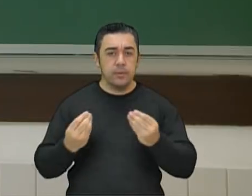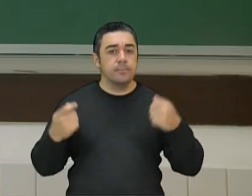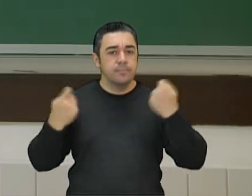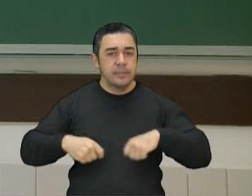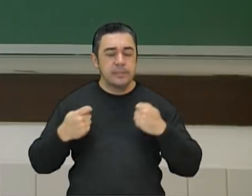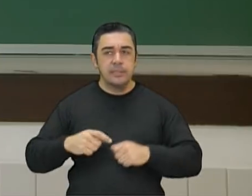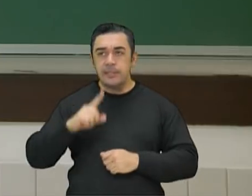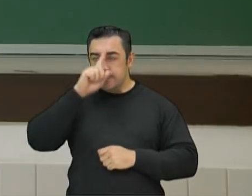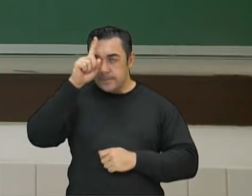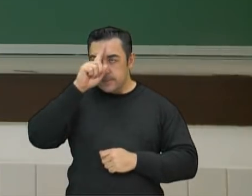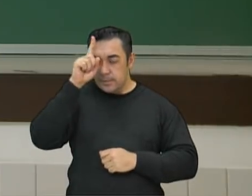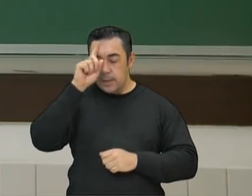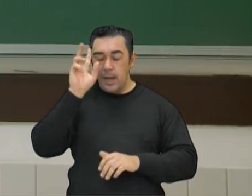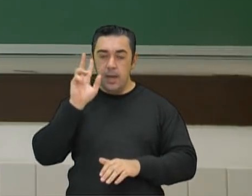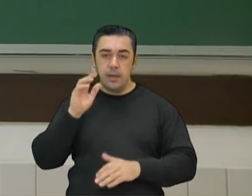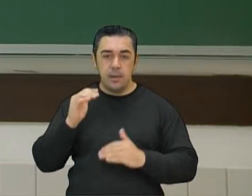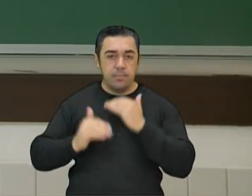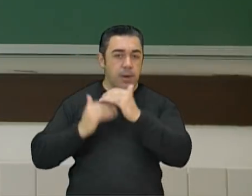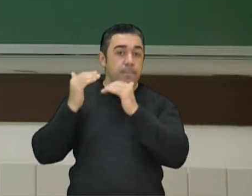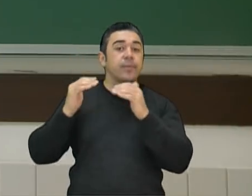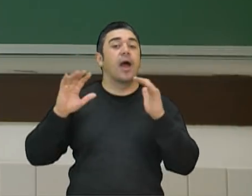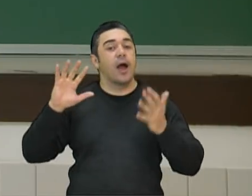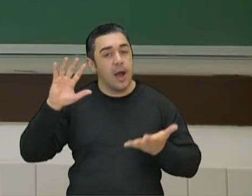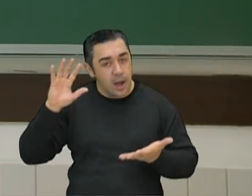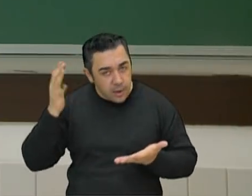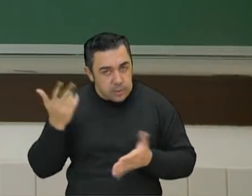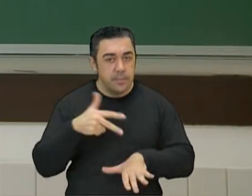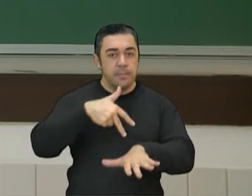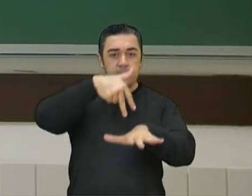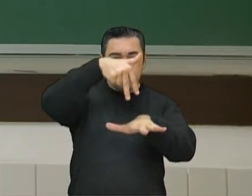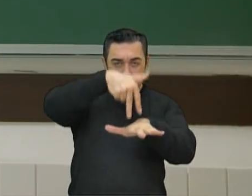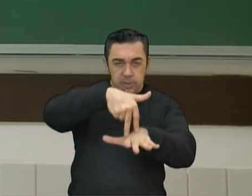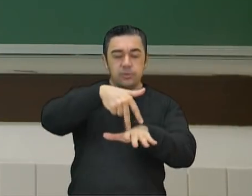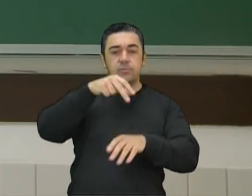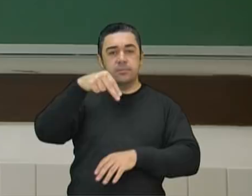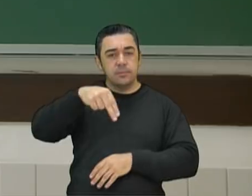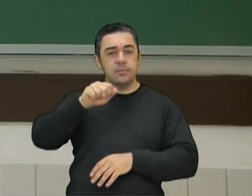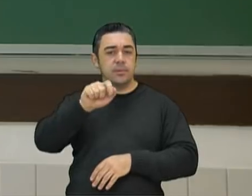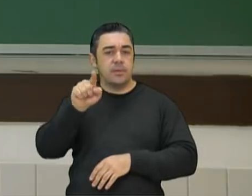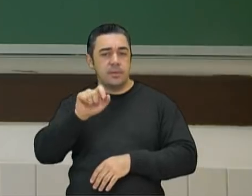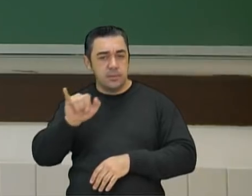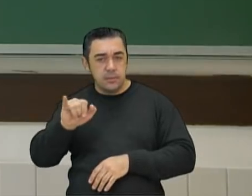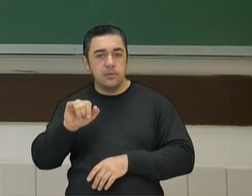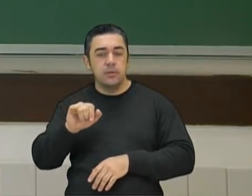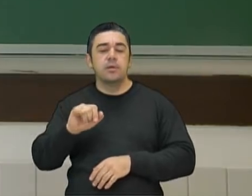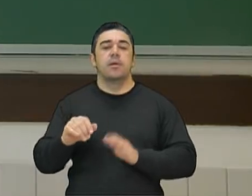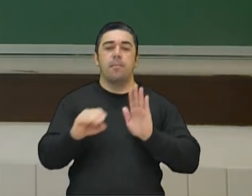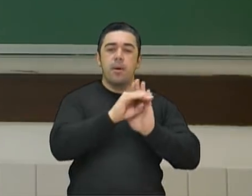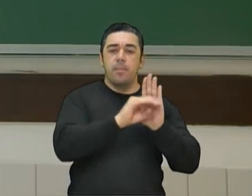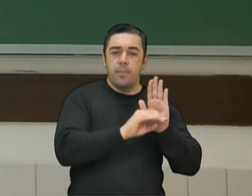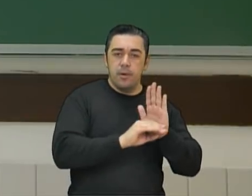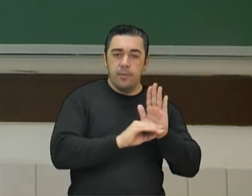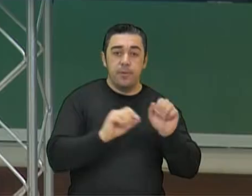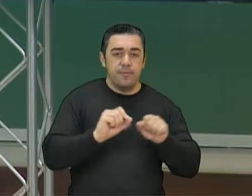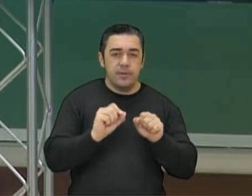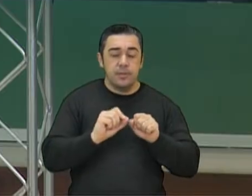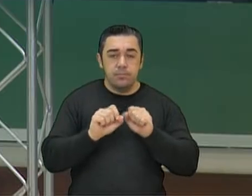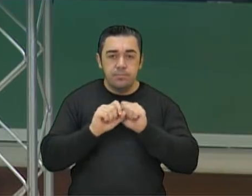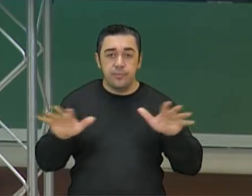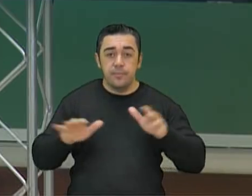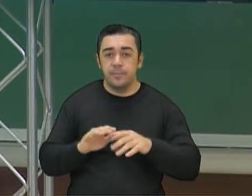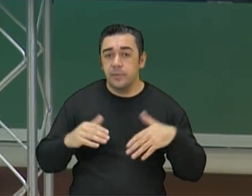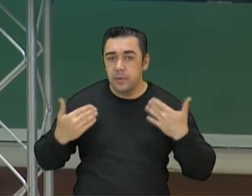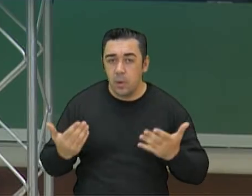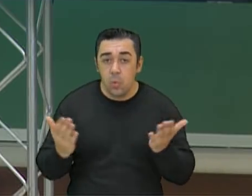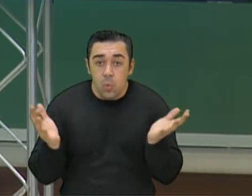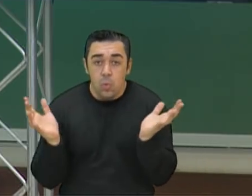de soluções e aí o nazismo voltou a aparecer apresentando soluções para essas questões. A popularidade dos